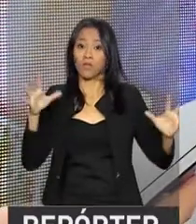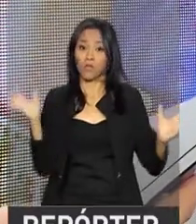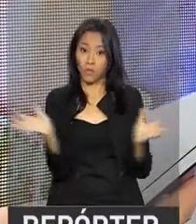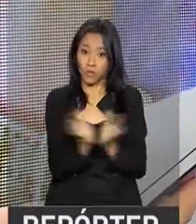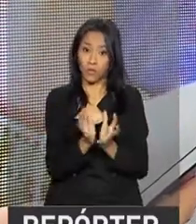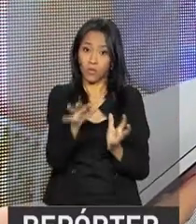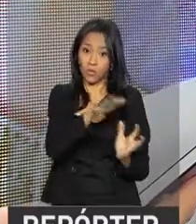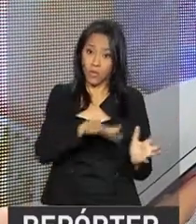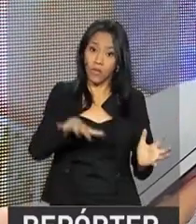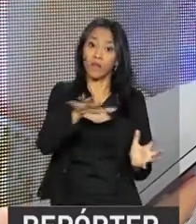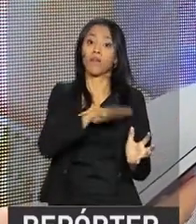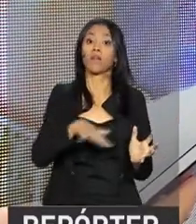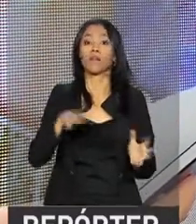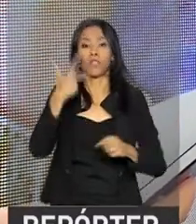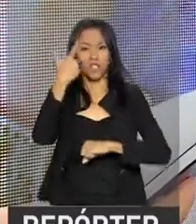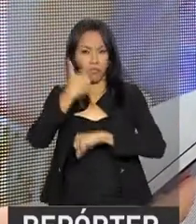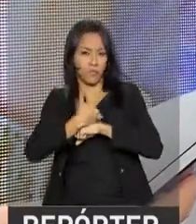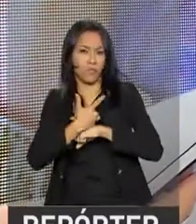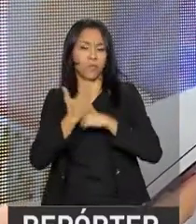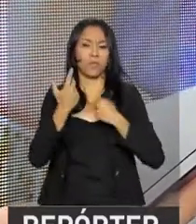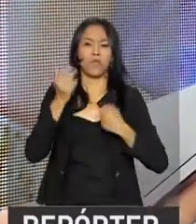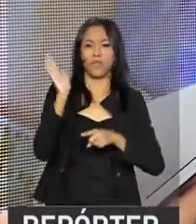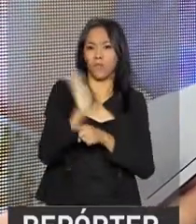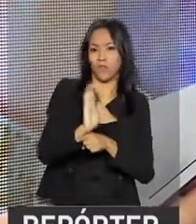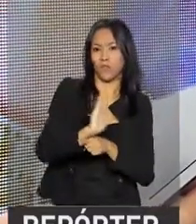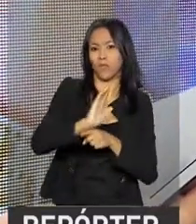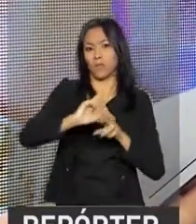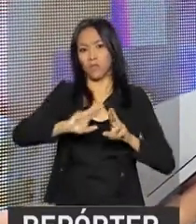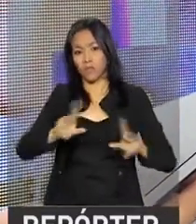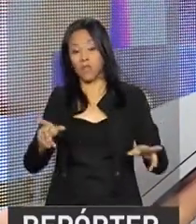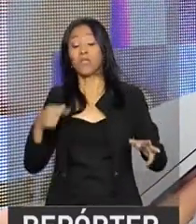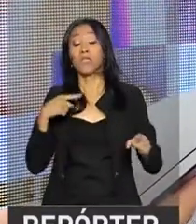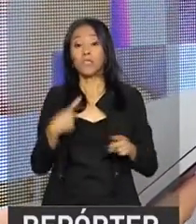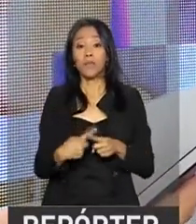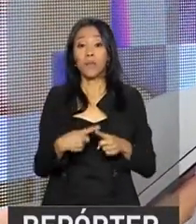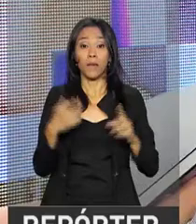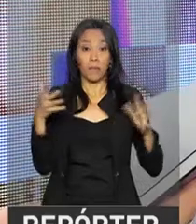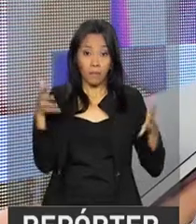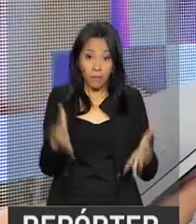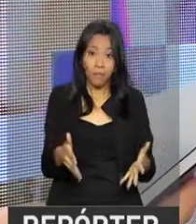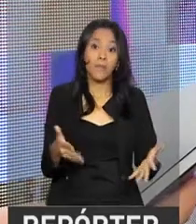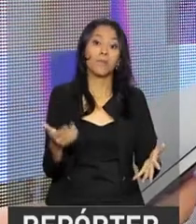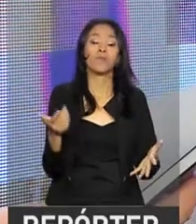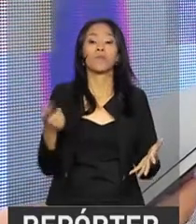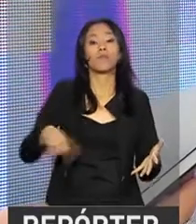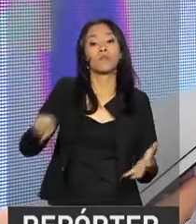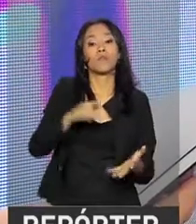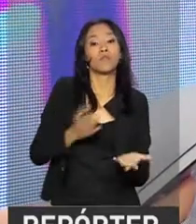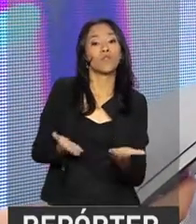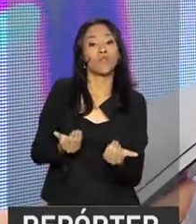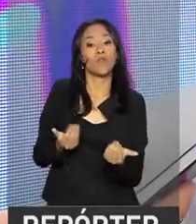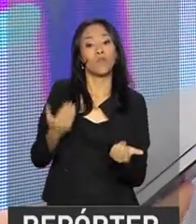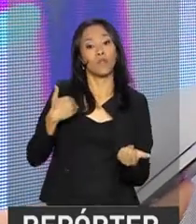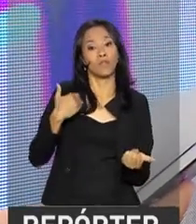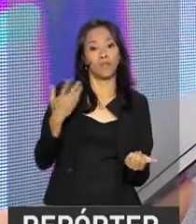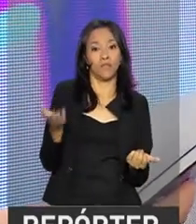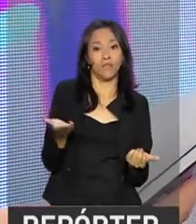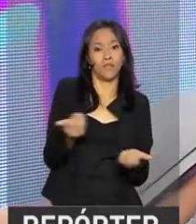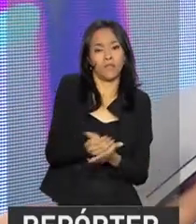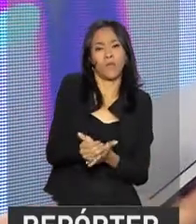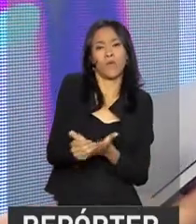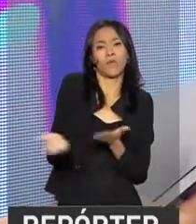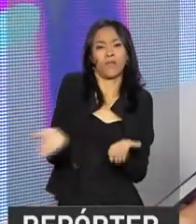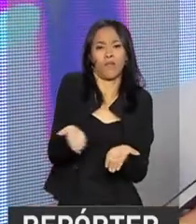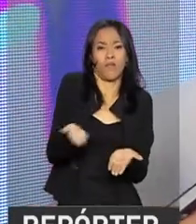também tem por objetivo estimular a entrada no mercado de realizadores jovens novos talentos também